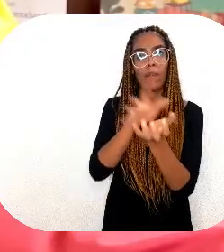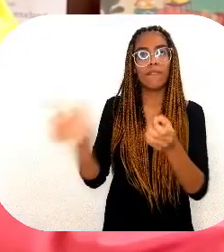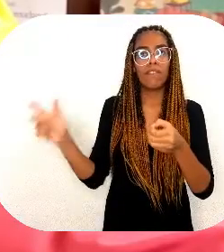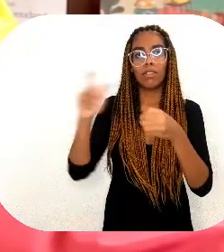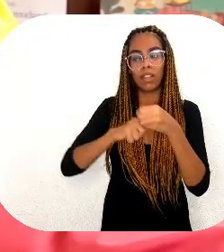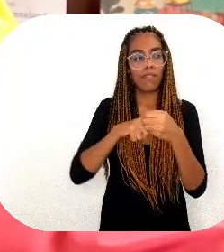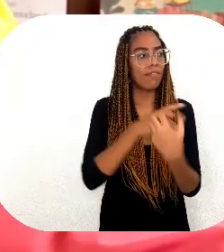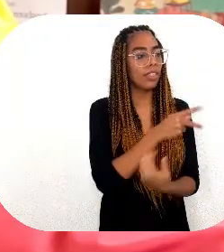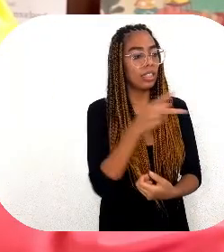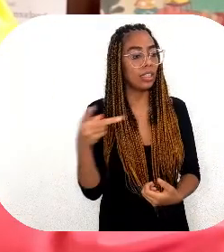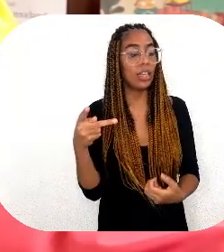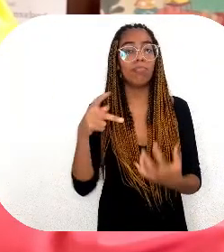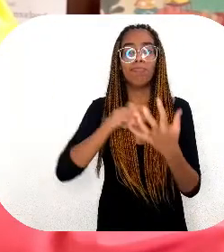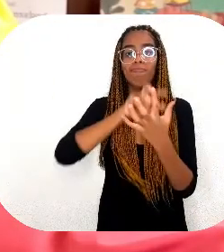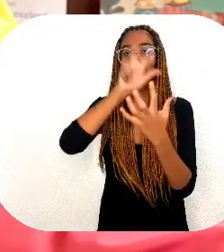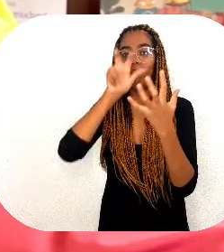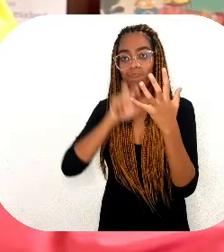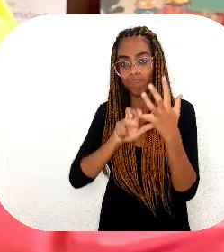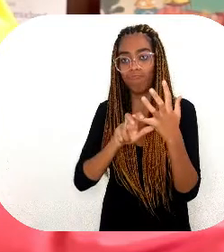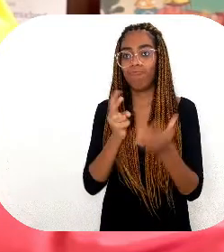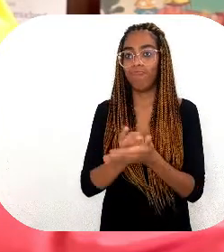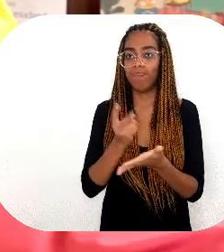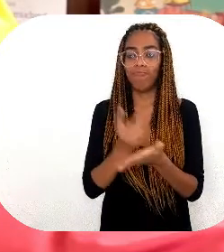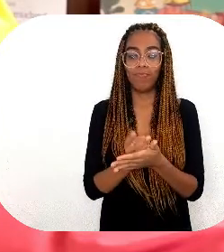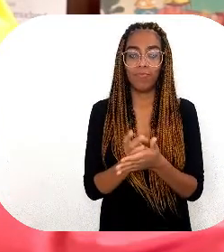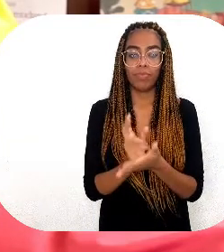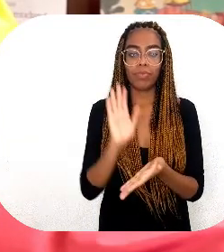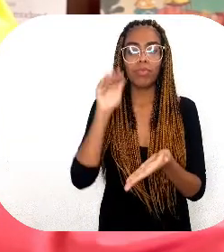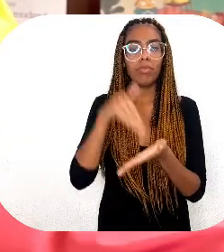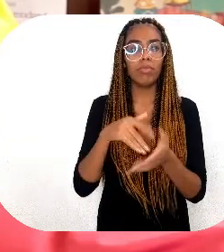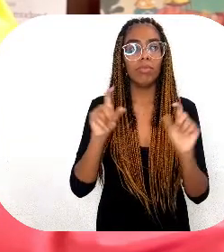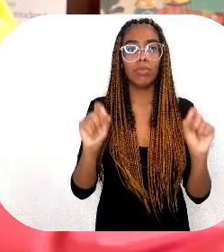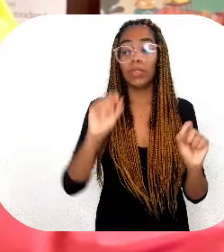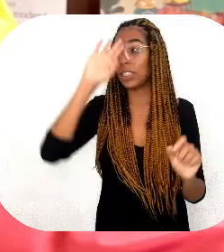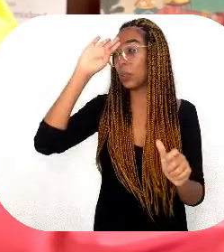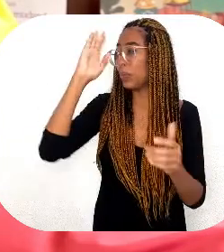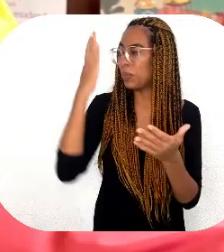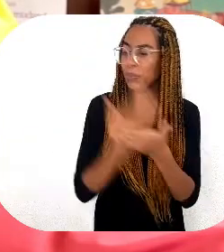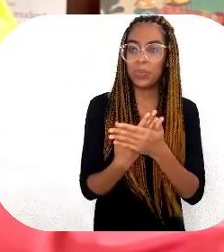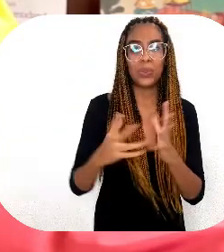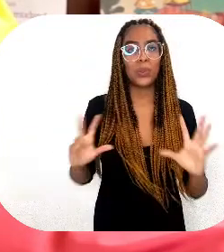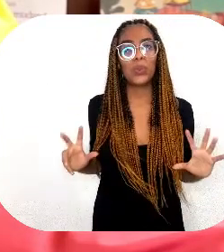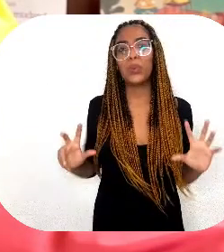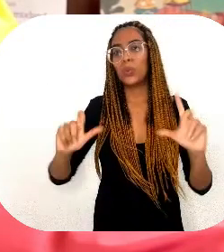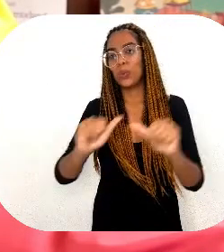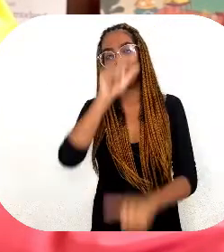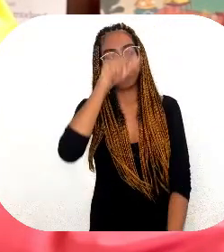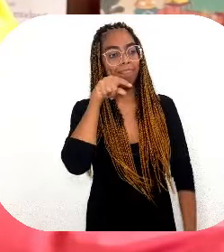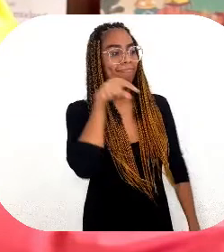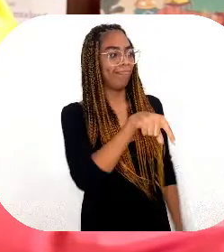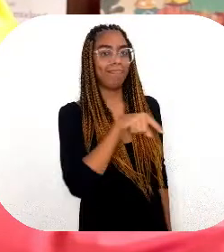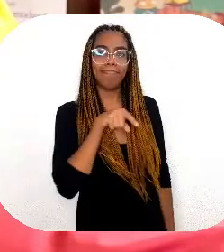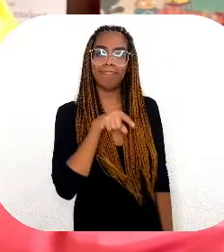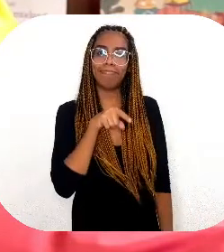a cada vez que ele voltava, mais um galho o macaquinho descia. Até que o macaquinho estava